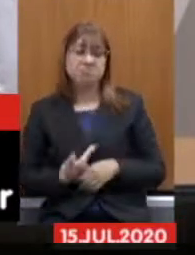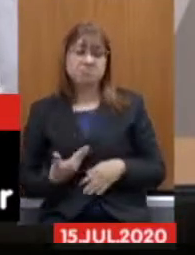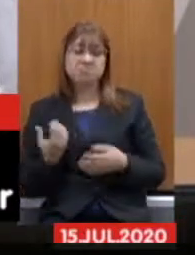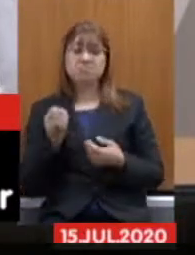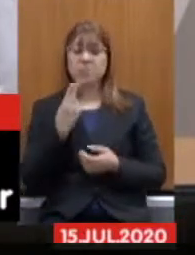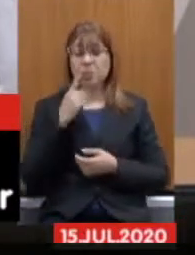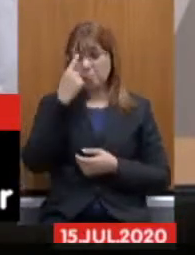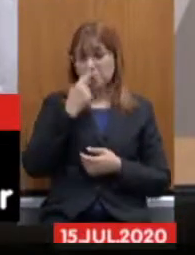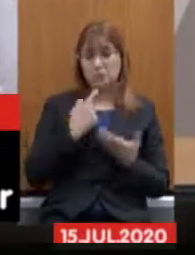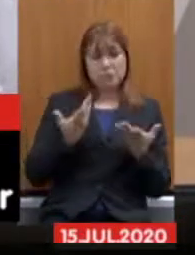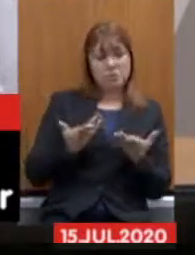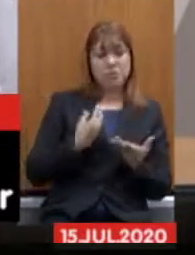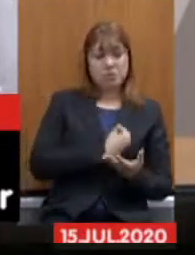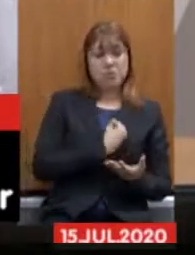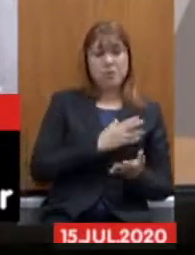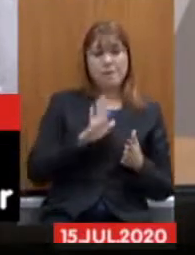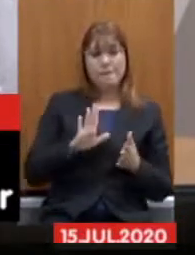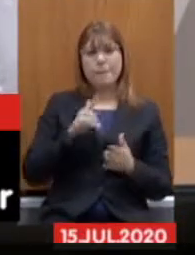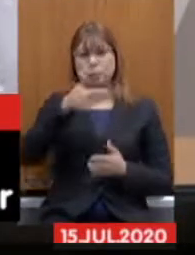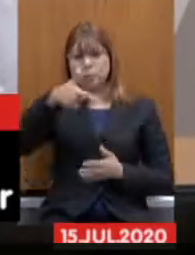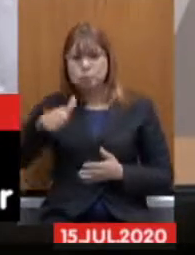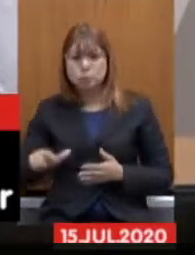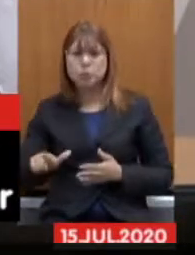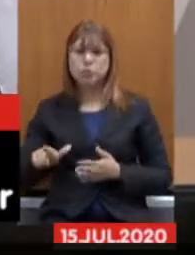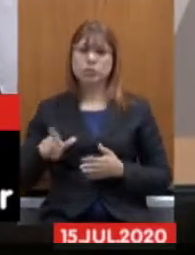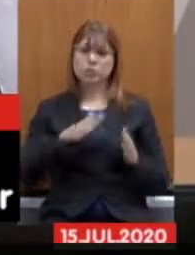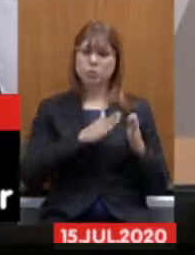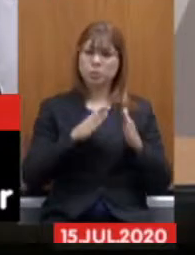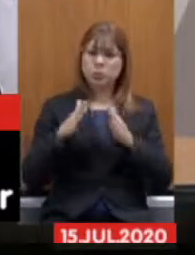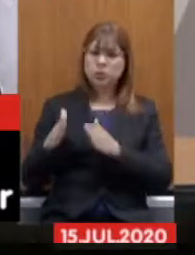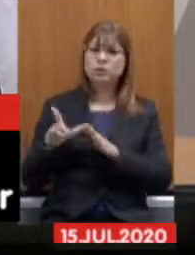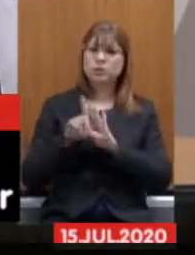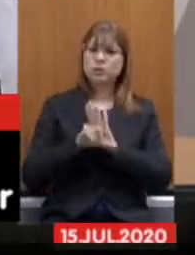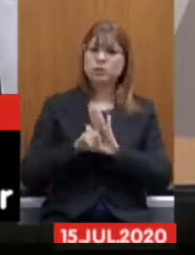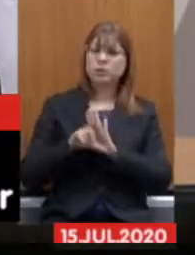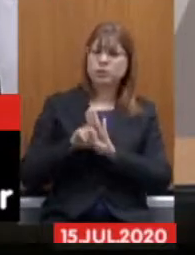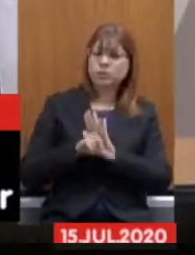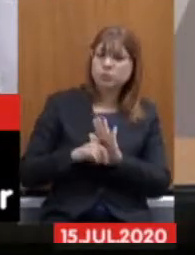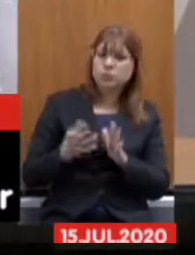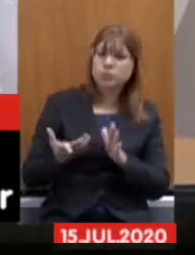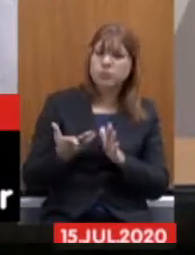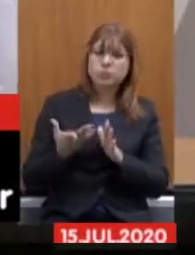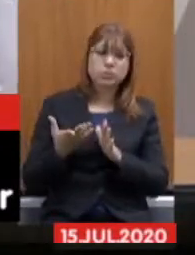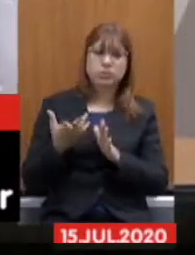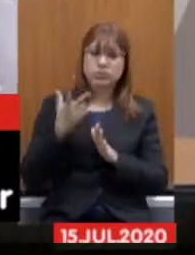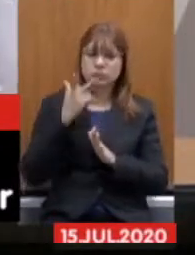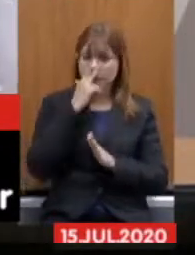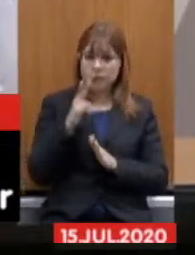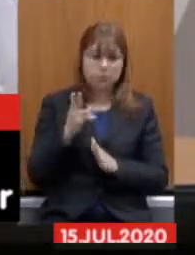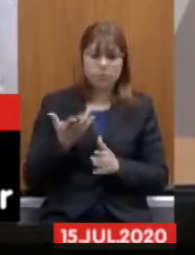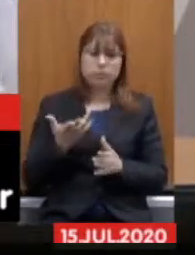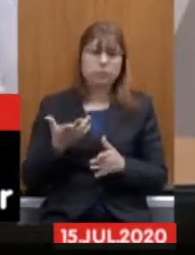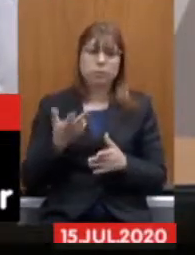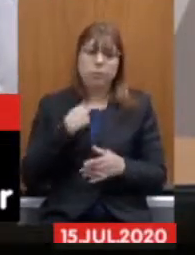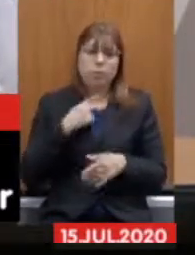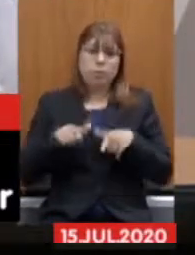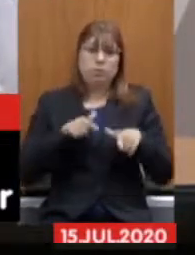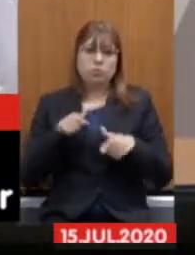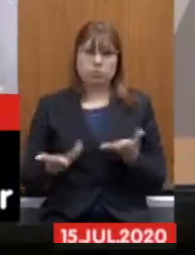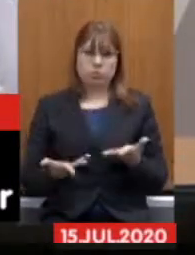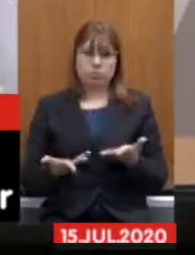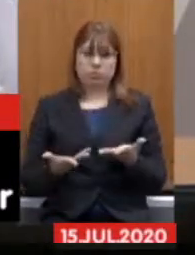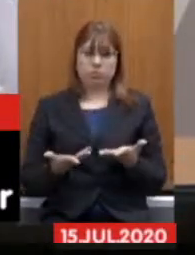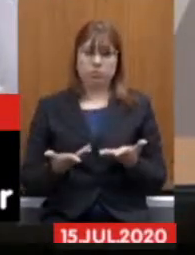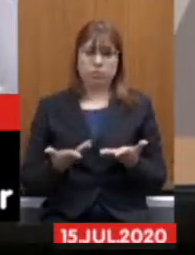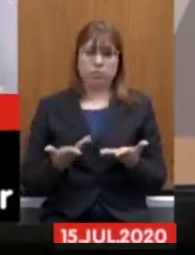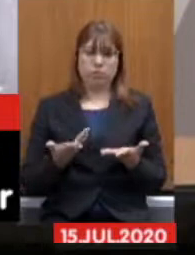mas para aqueles que são forjados no processo legislativo seus mandatos foram castrados reduzidos